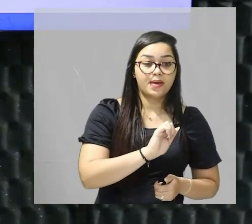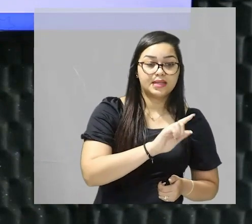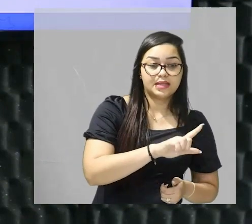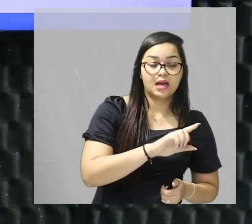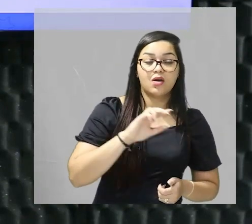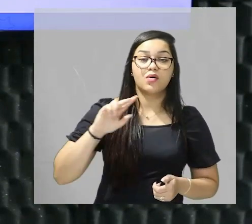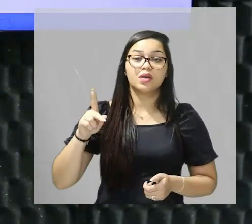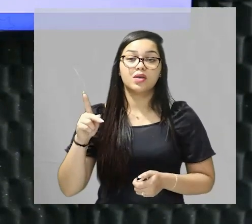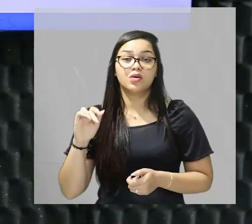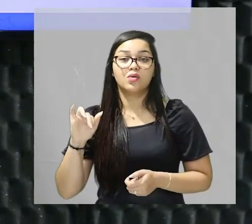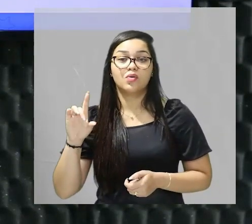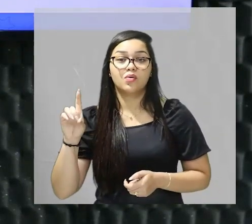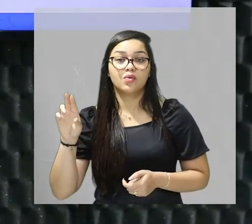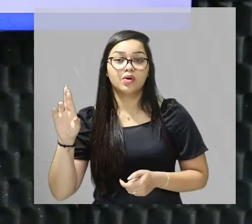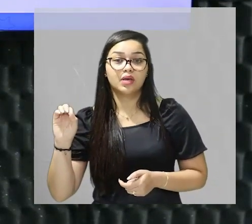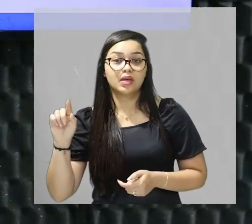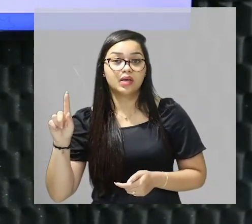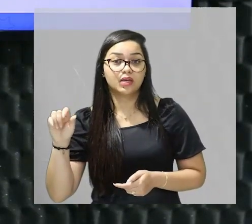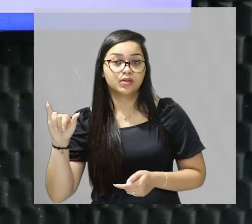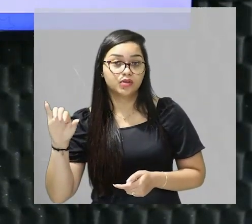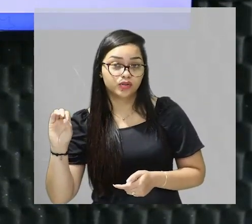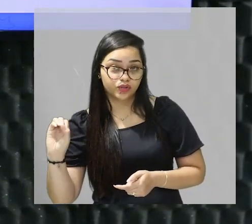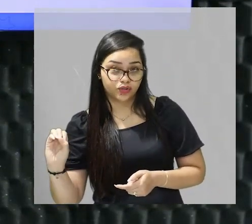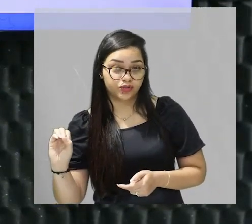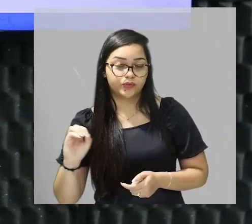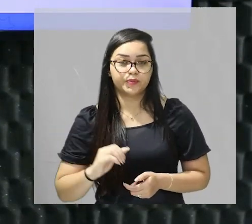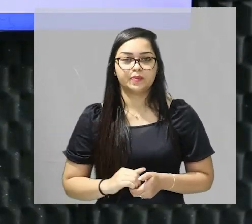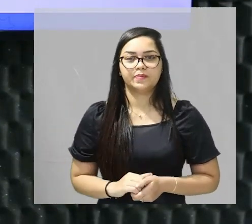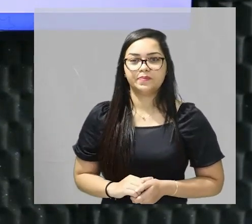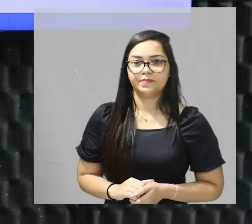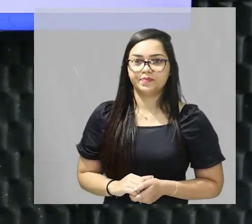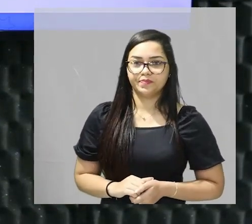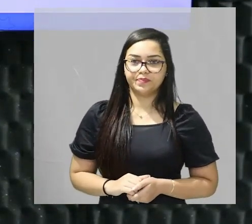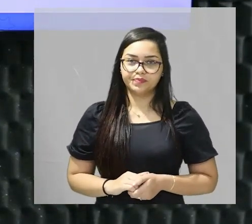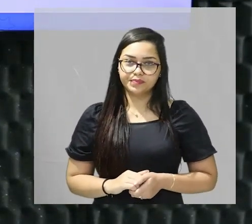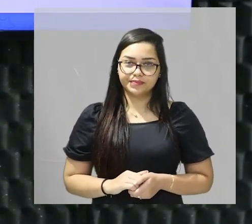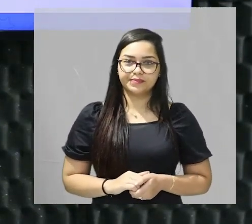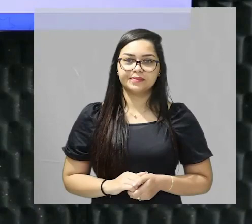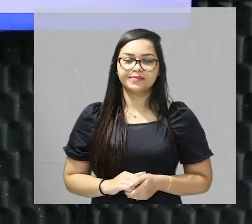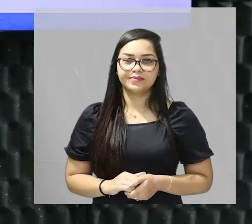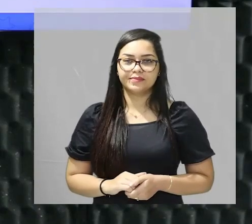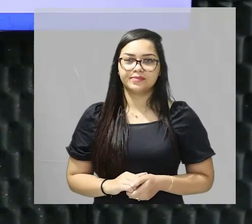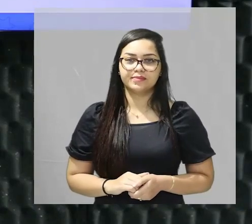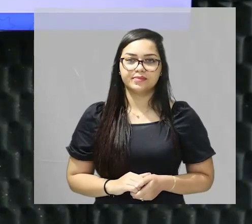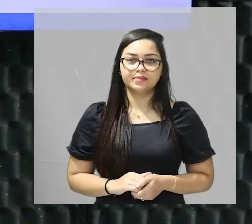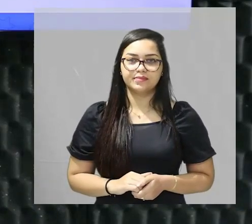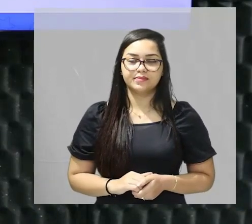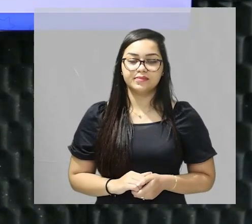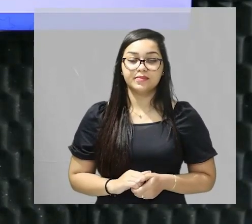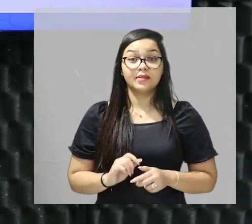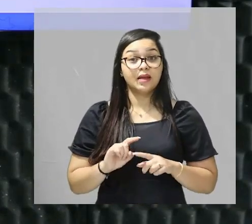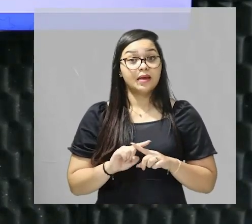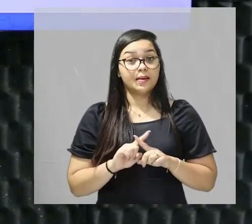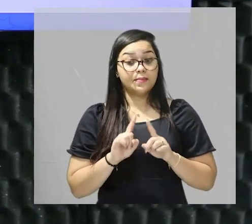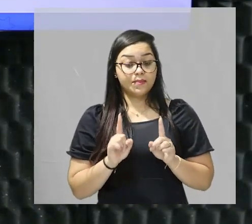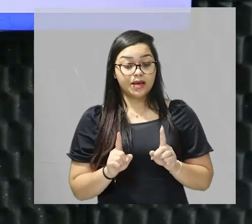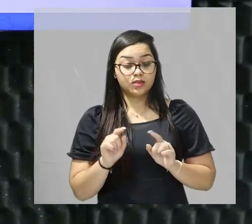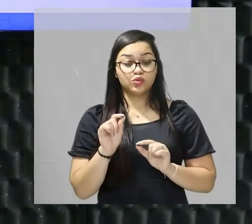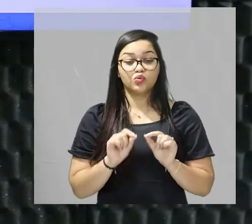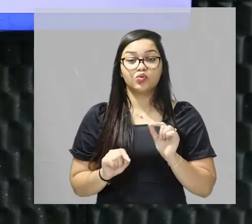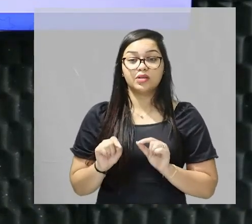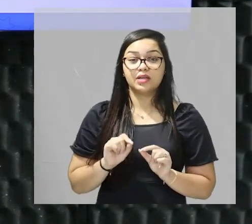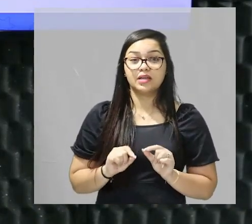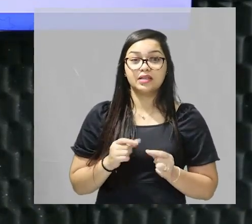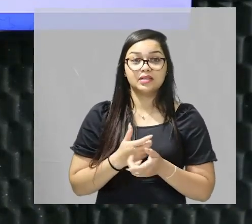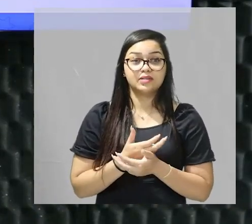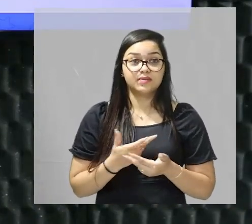ametal, um metal com o elemento hidrogênio. Mas, na maioria